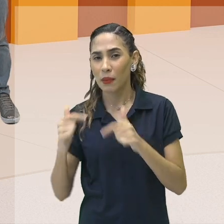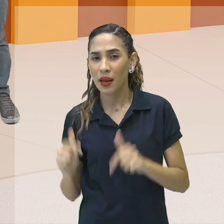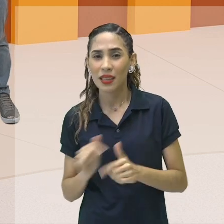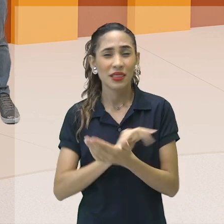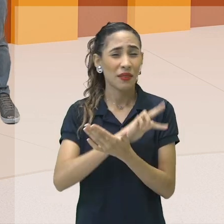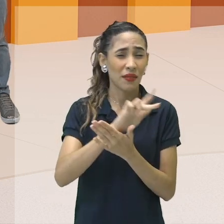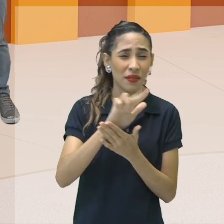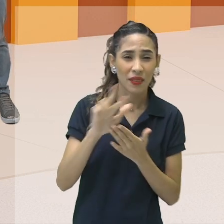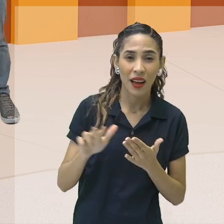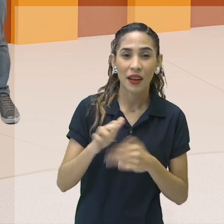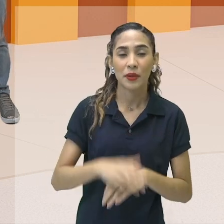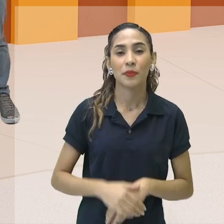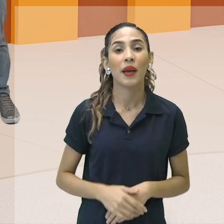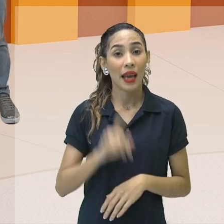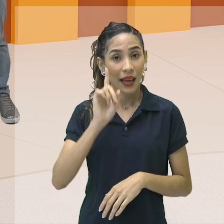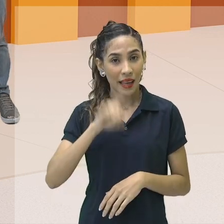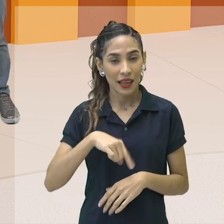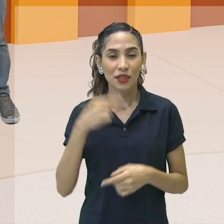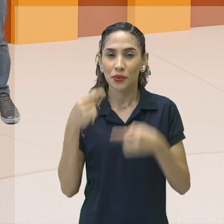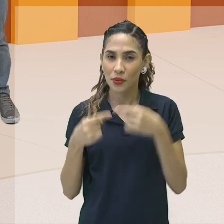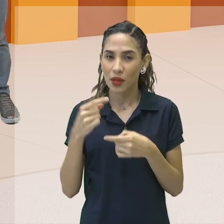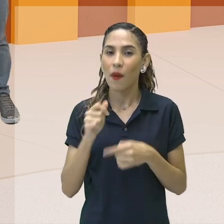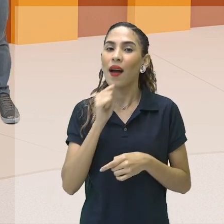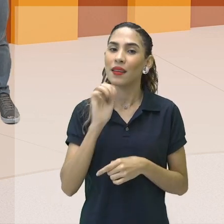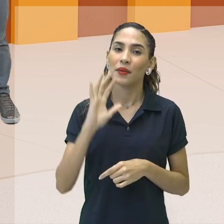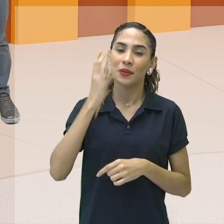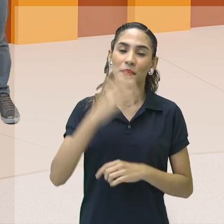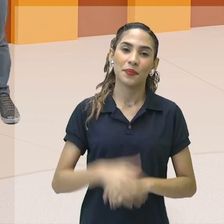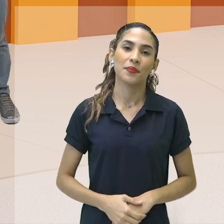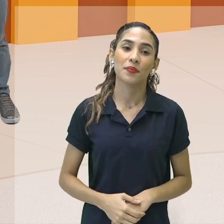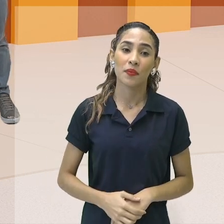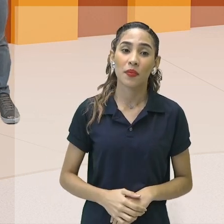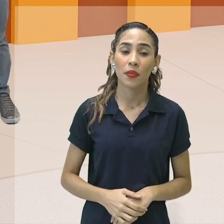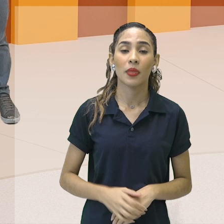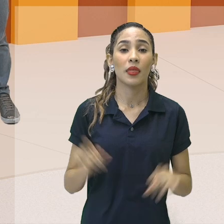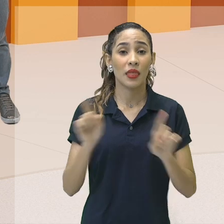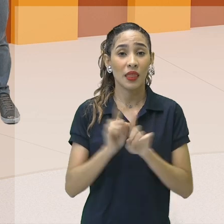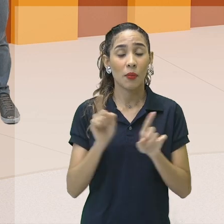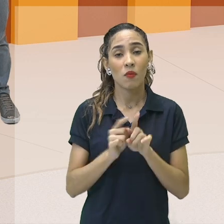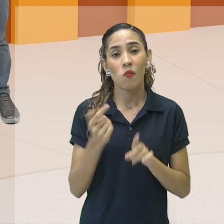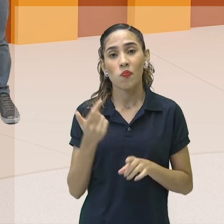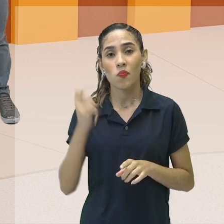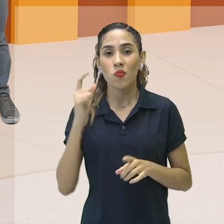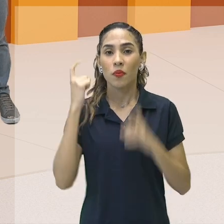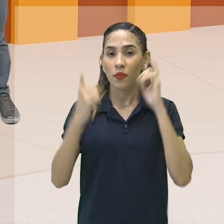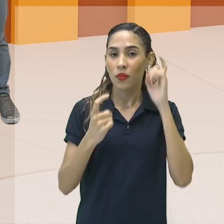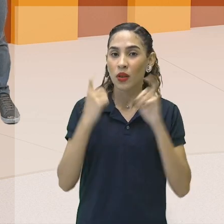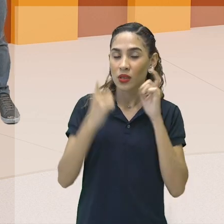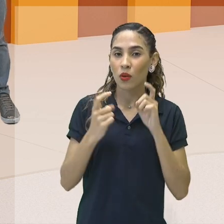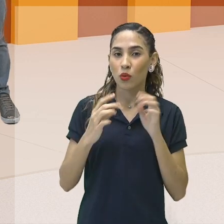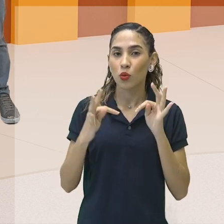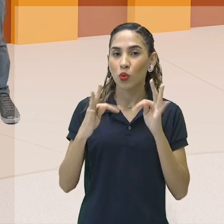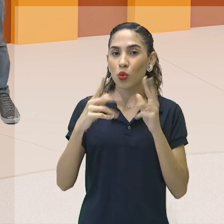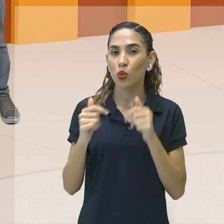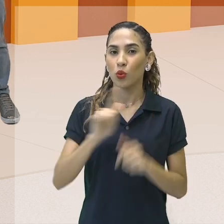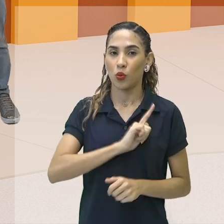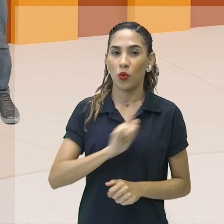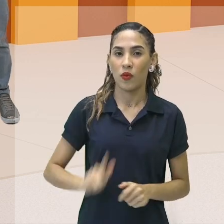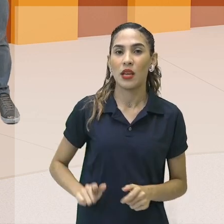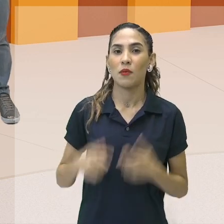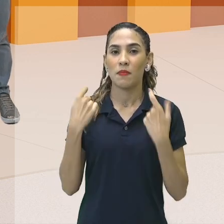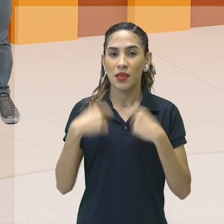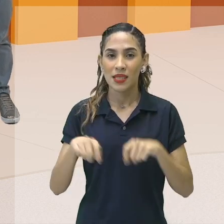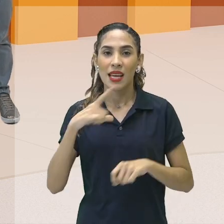favor, é uma discussão que ainda está acontecendo. Uma preocupação que todos os governos têm que ter, por exemplo, é quando a pessoa faz